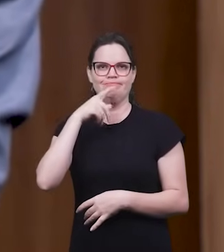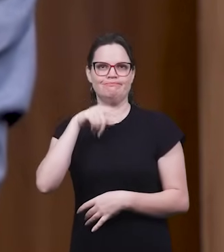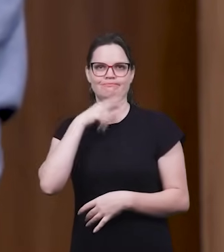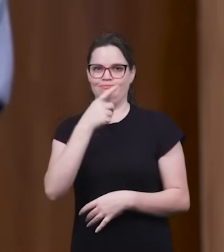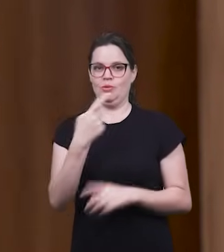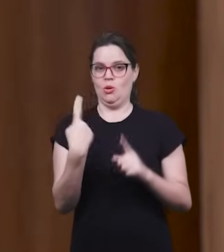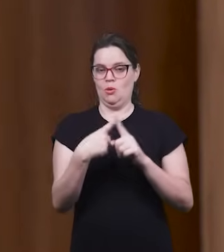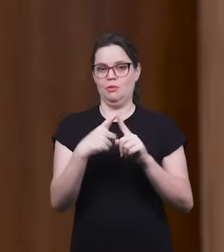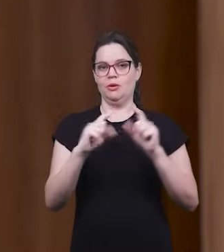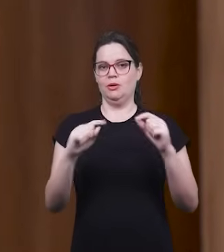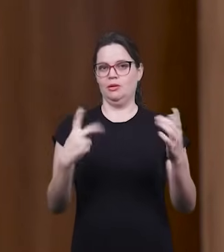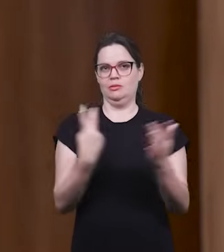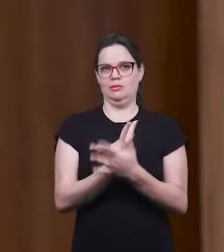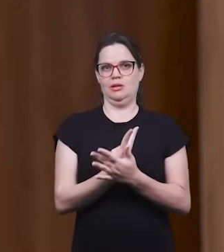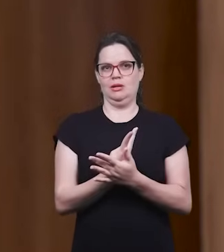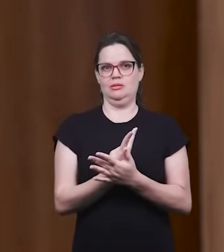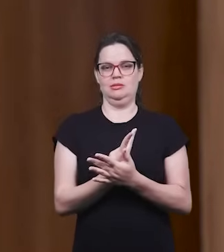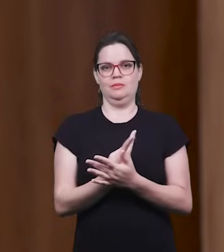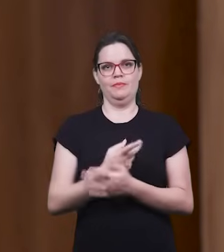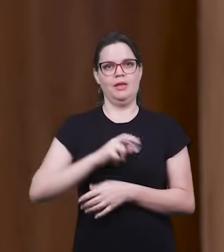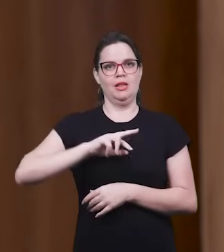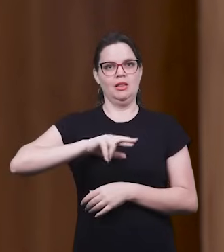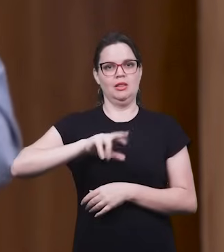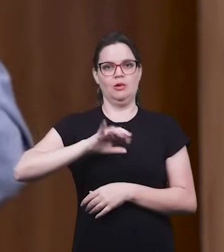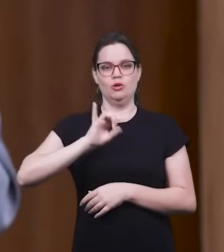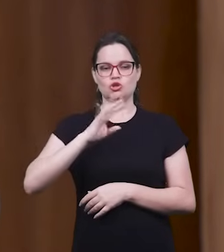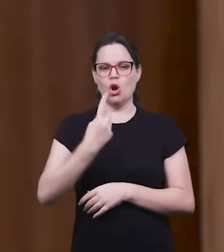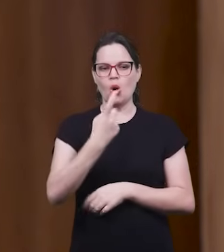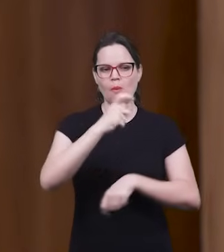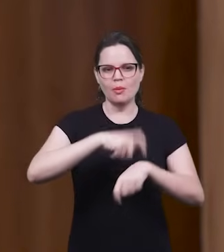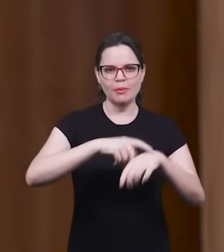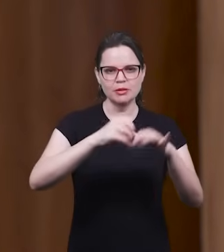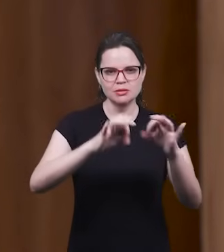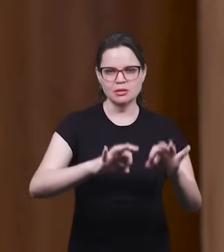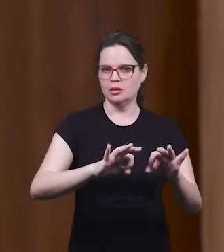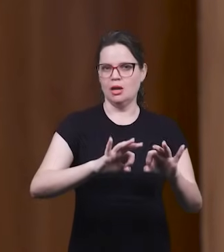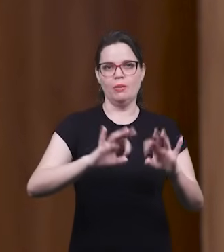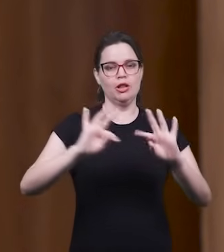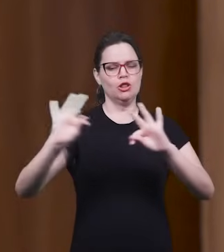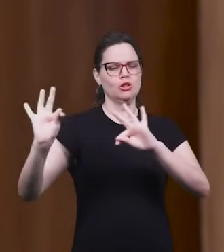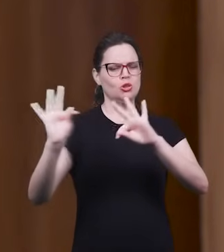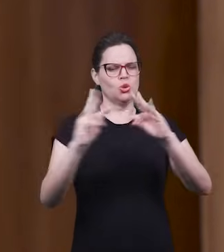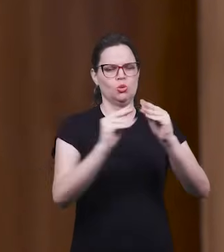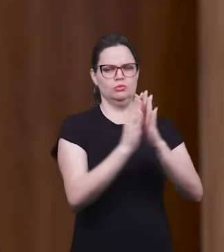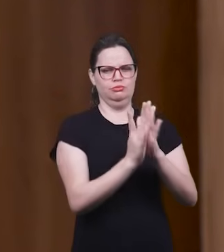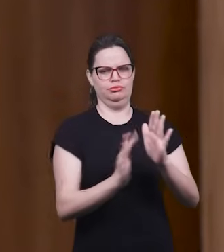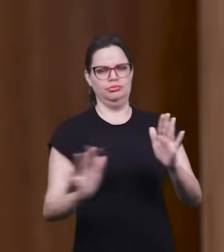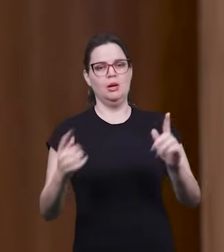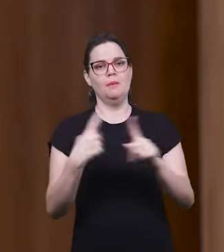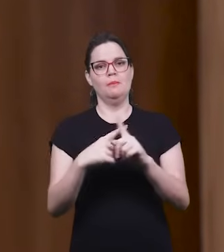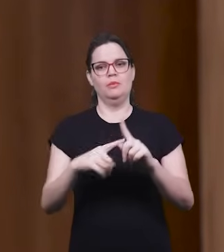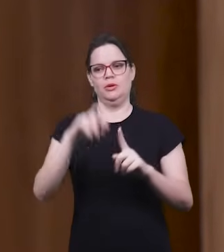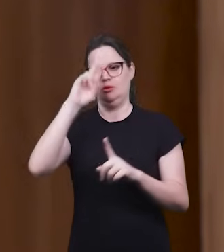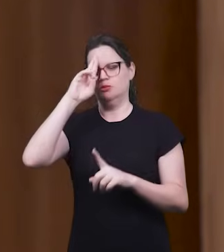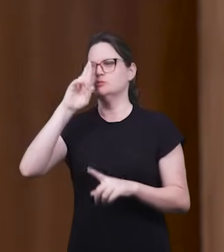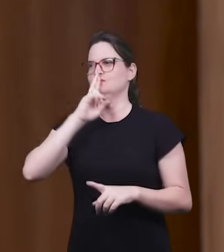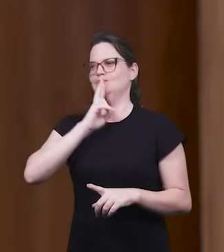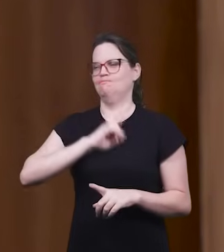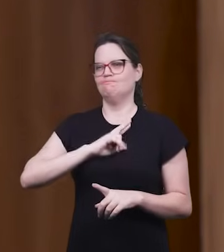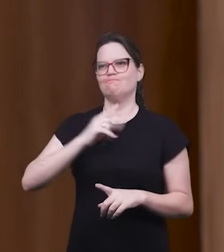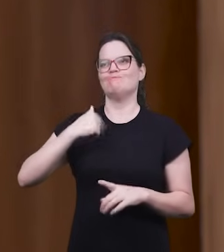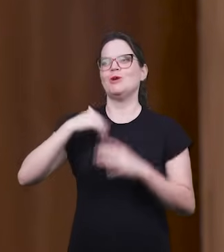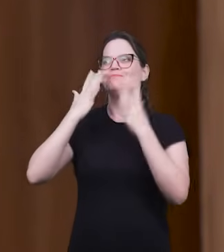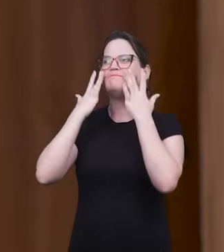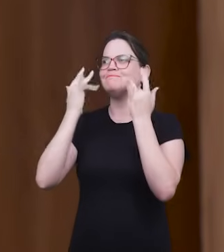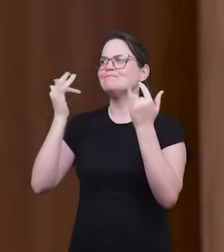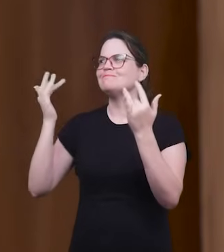certos momentos, porque não é só naquele momento. Que outros momentos, você diz, o Senhor respondeu aqui, entendeu? Então,